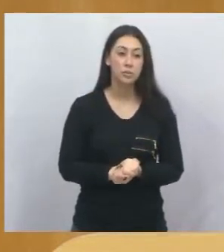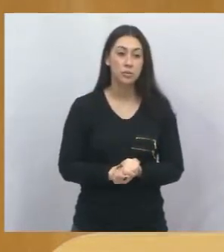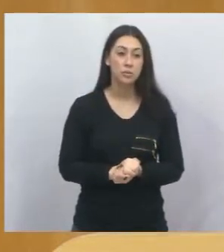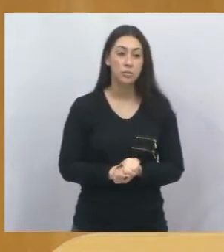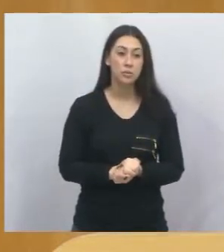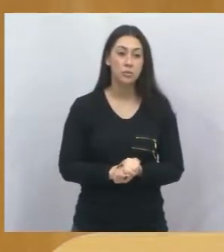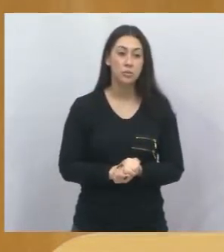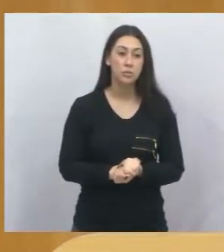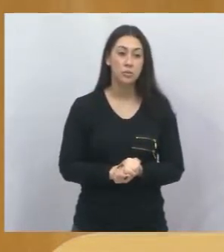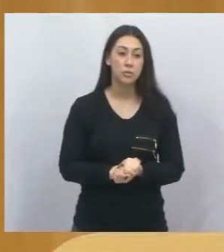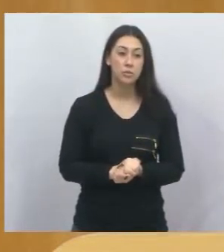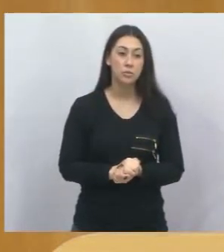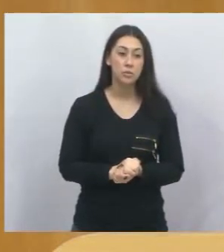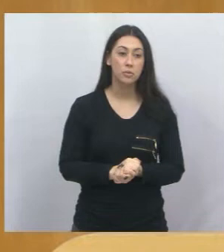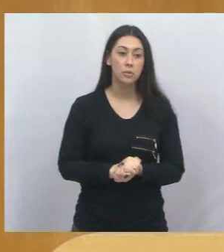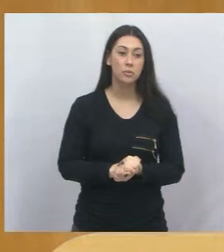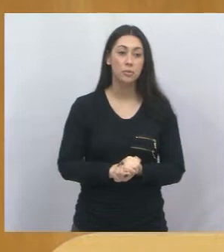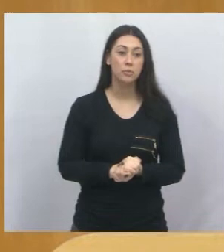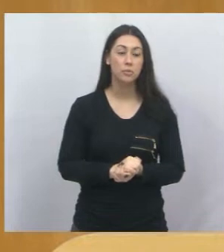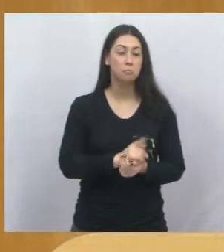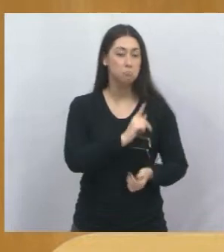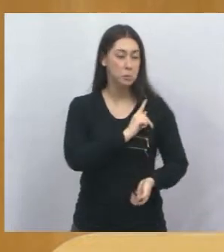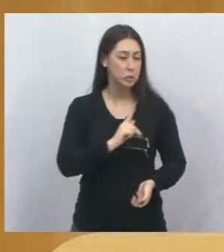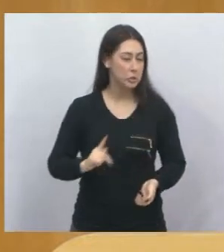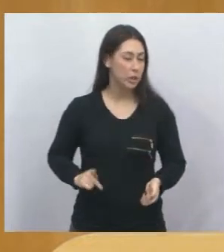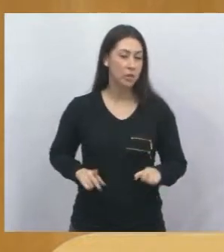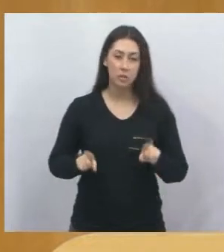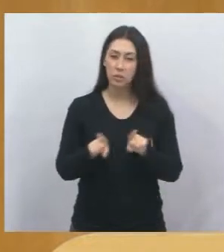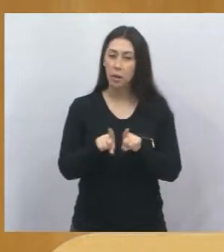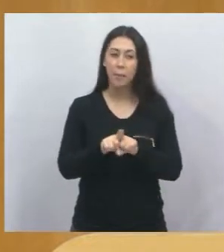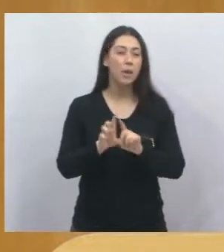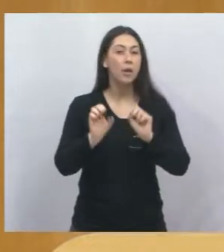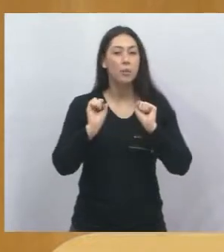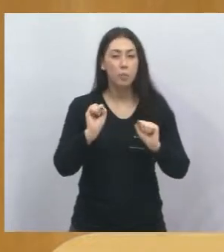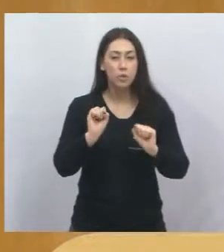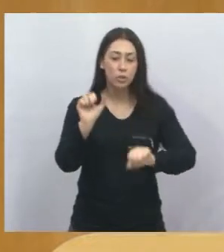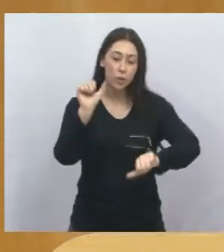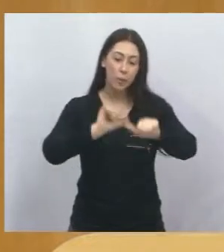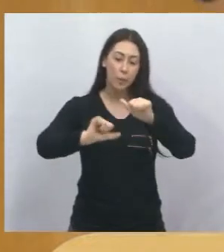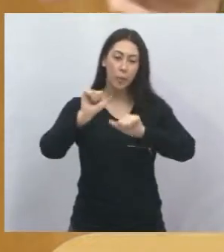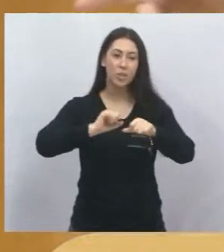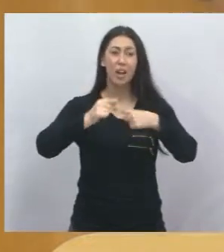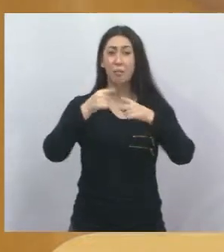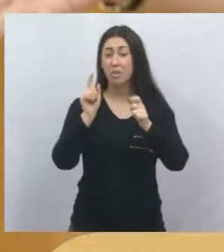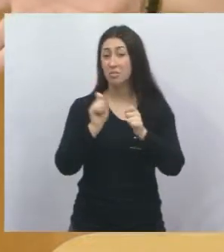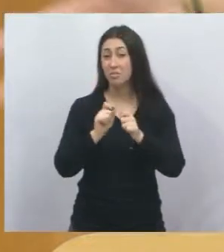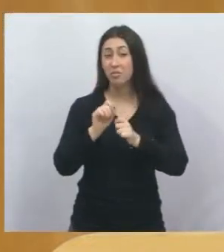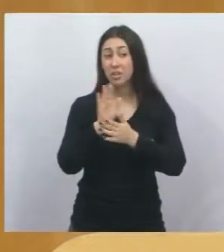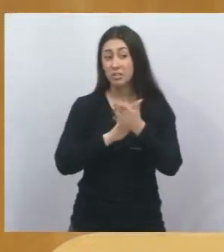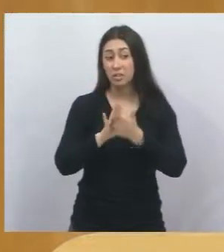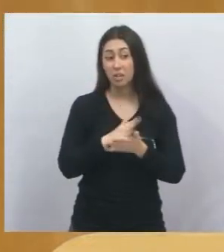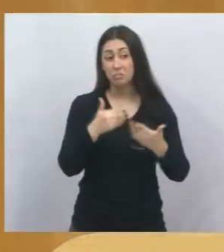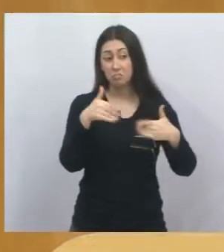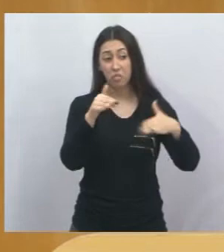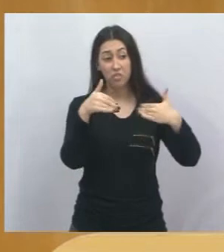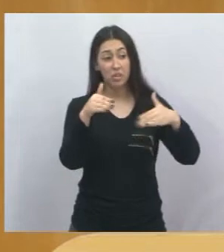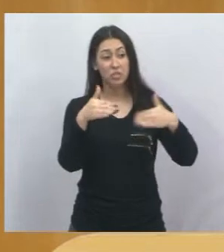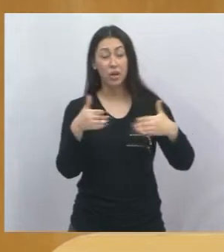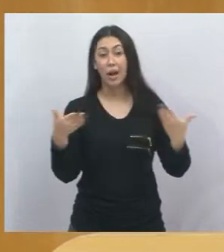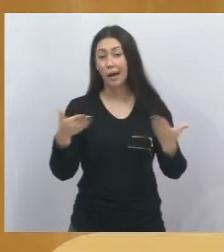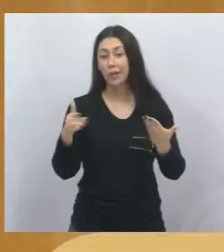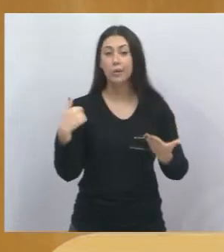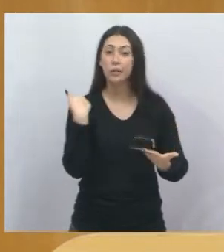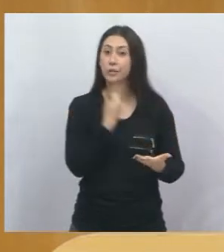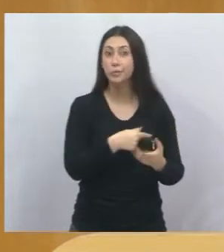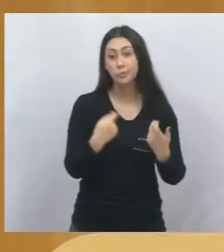presidentes anteriores poderiam ter já feito essa reforma e não o fizeram. Largou mão para o que está agora e nós temos que assumir